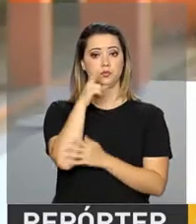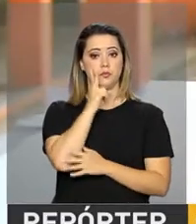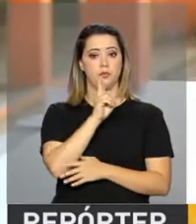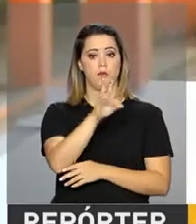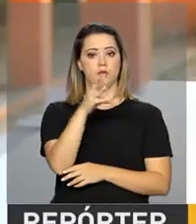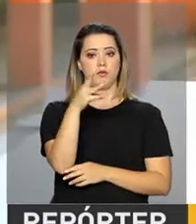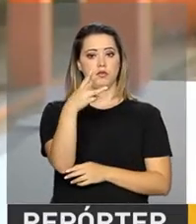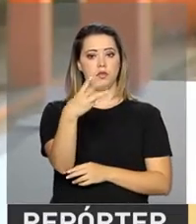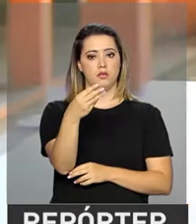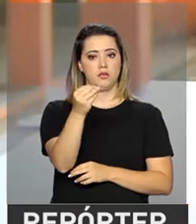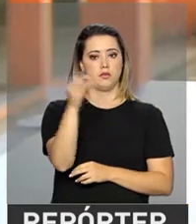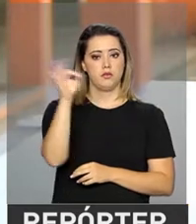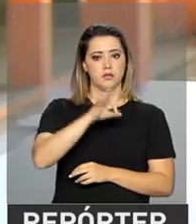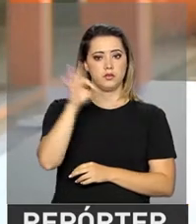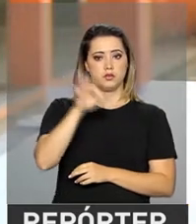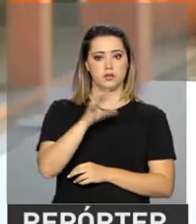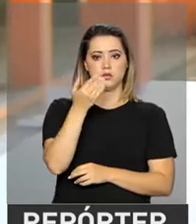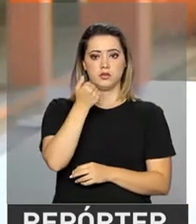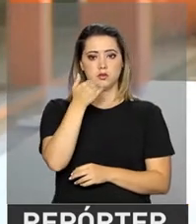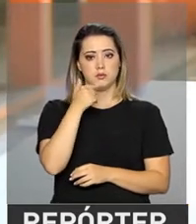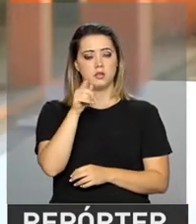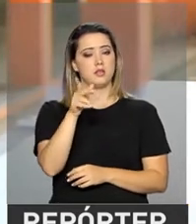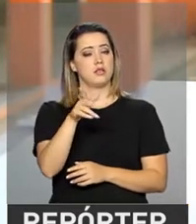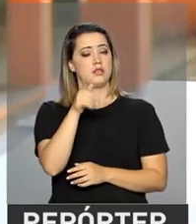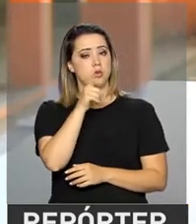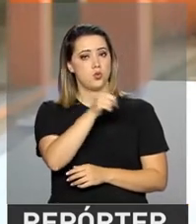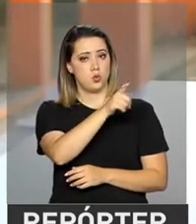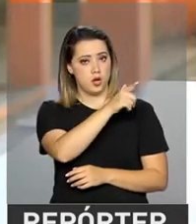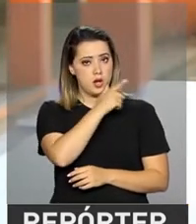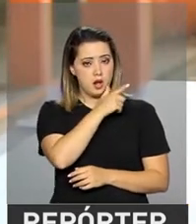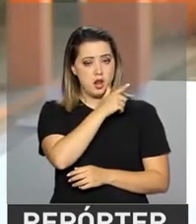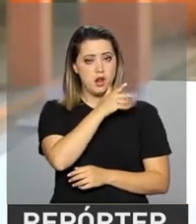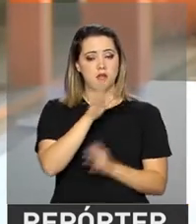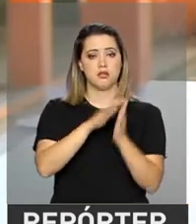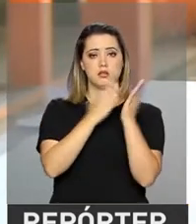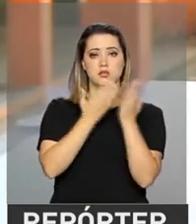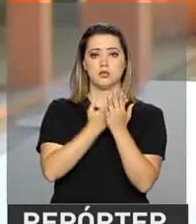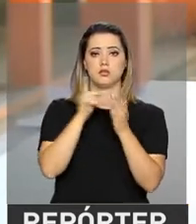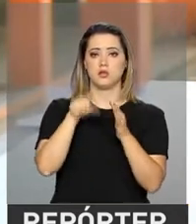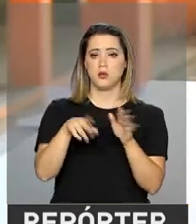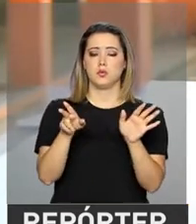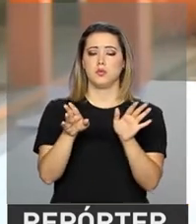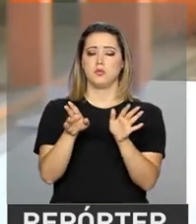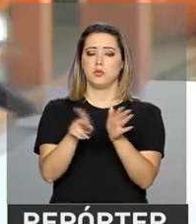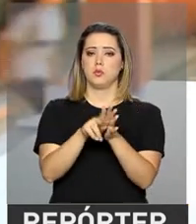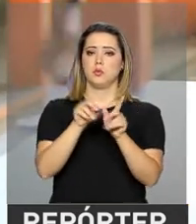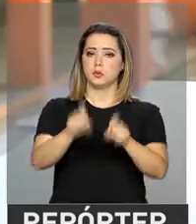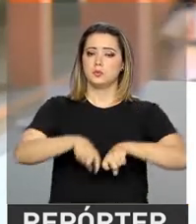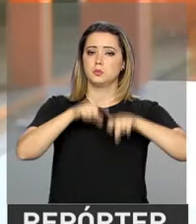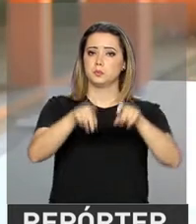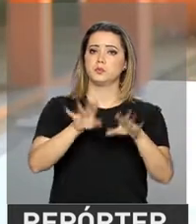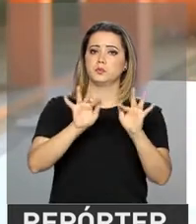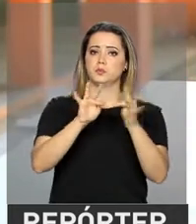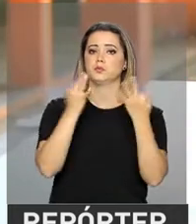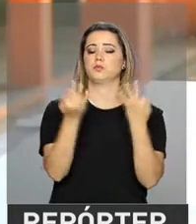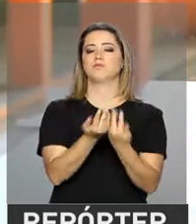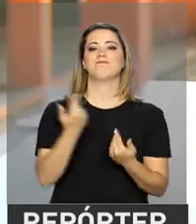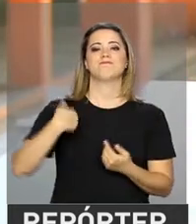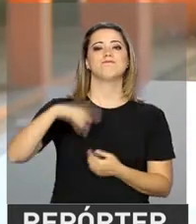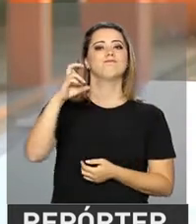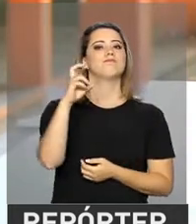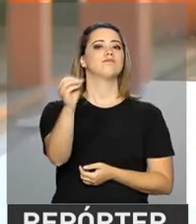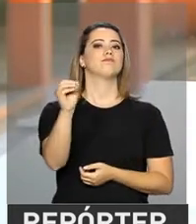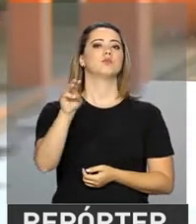menos 30% da merenda nas escolas públicas seja da agricultura familiar. No Brasil, são mais de 50 milhões